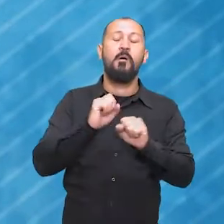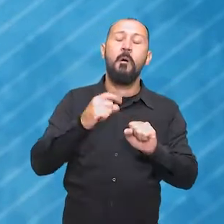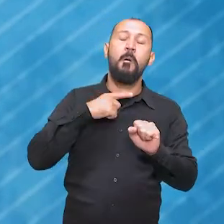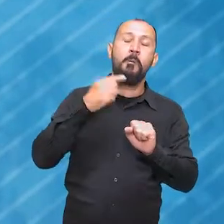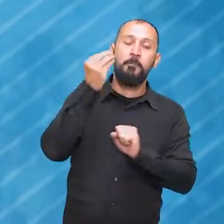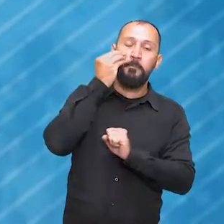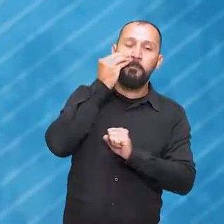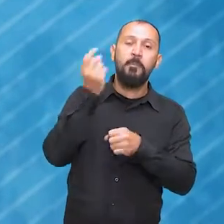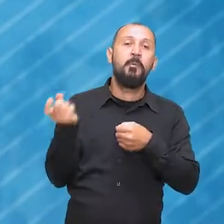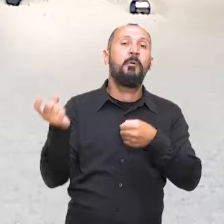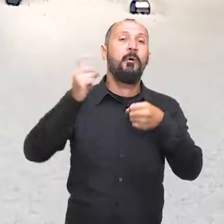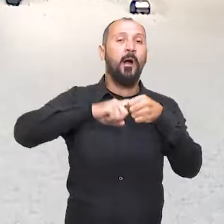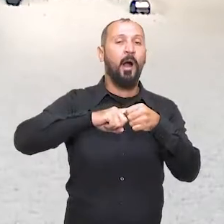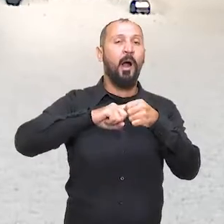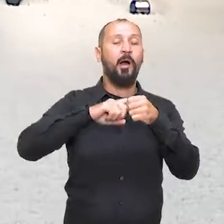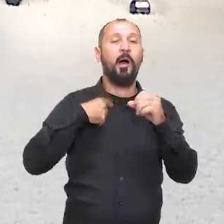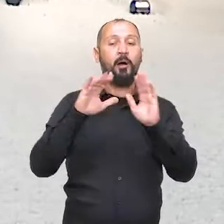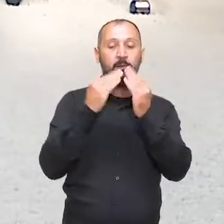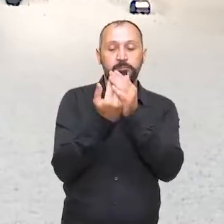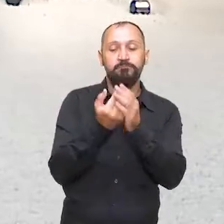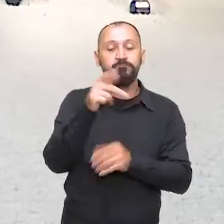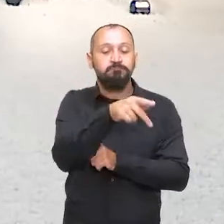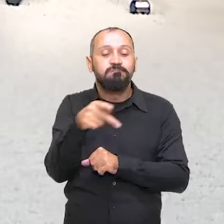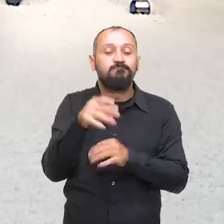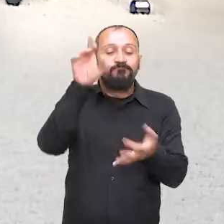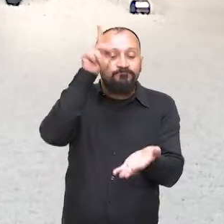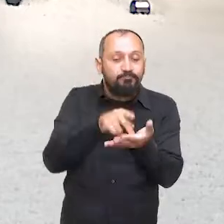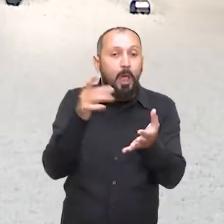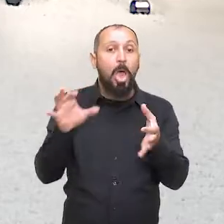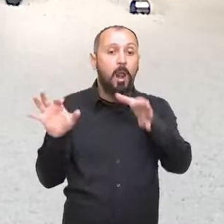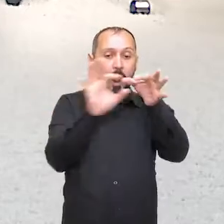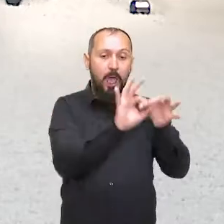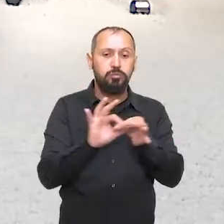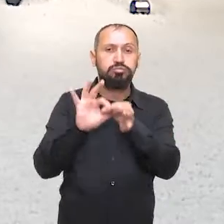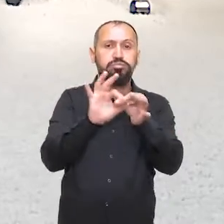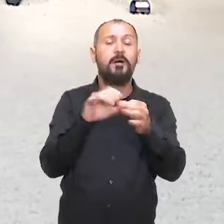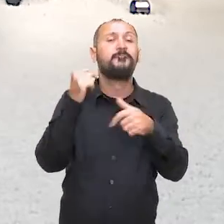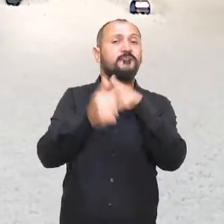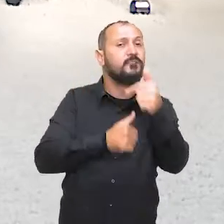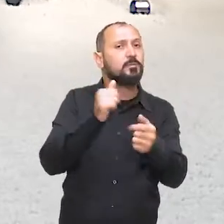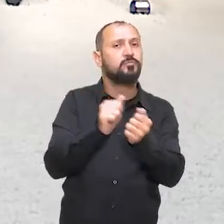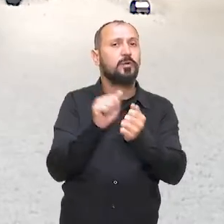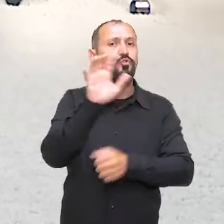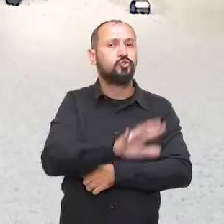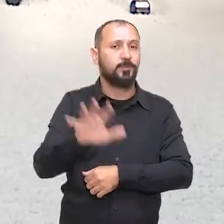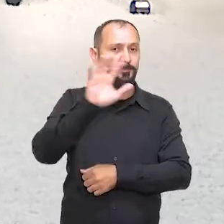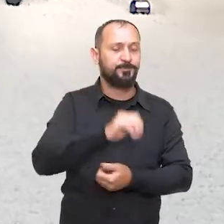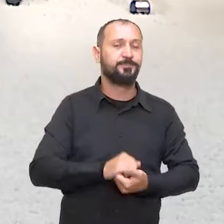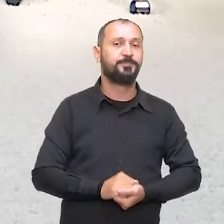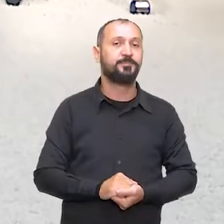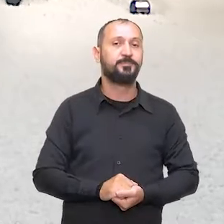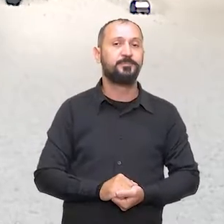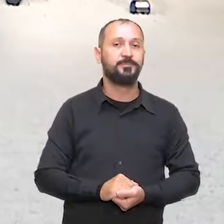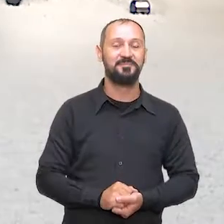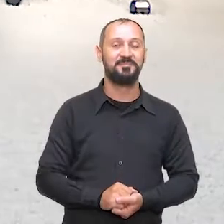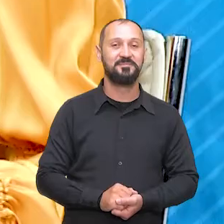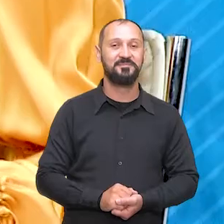coordenação, a gente tem procurado, vamos voltar com esses colégios de presidentes, para integrar mesmo esses presidentes e fazer os trabalhos como um